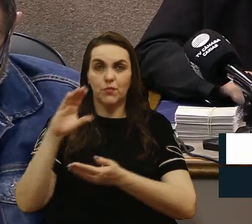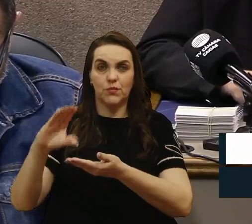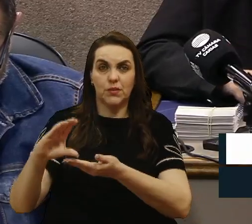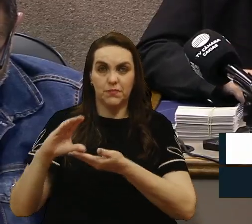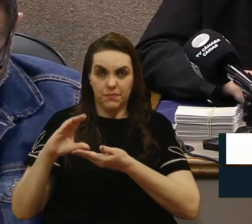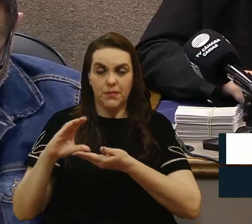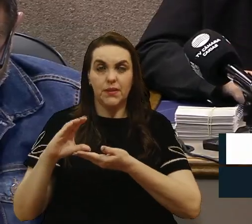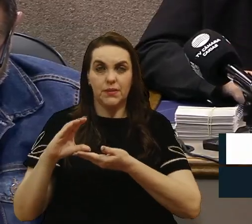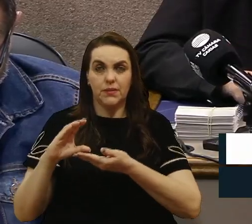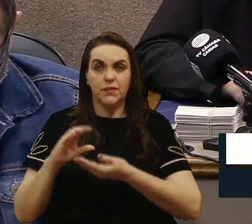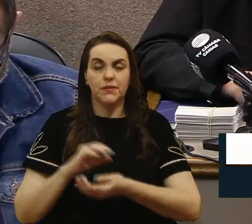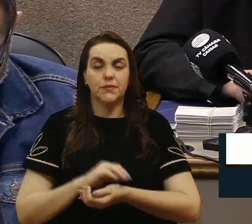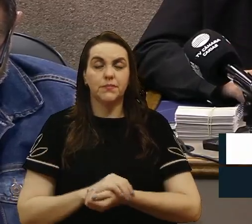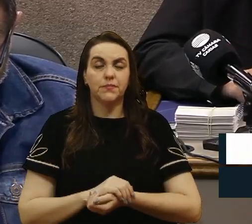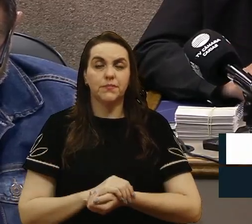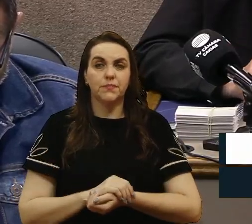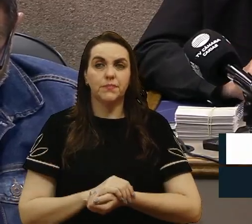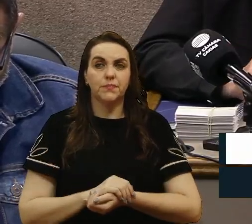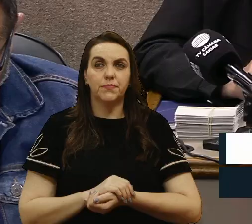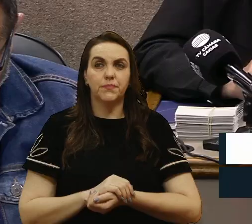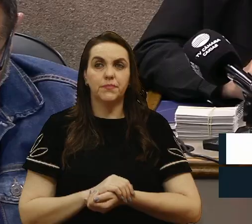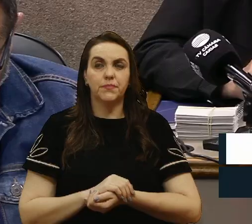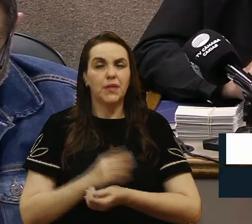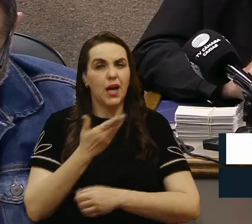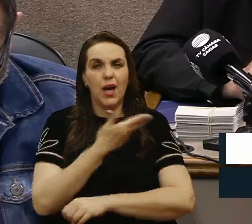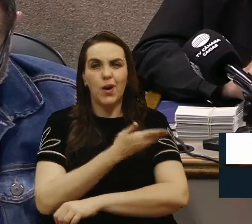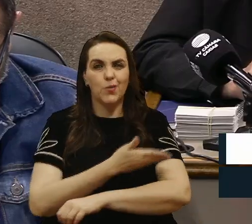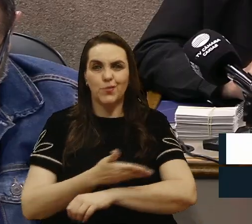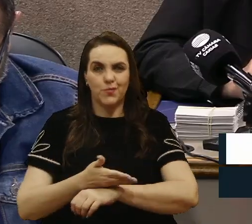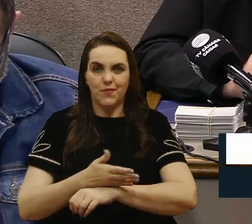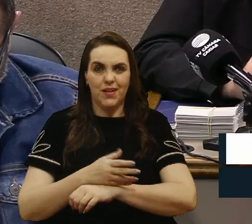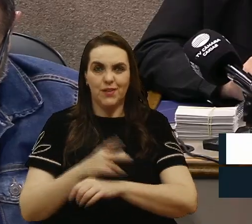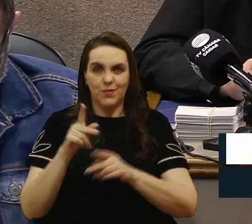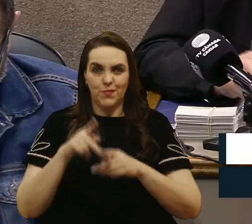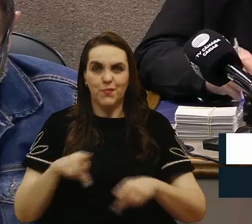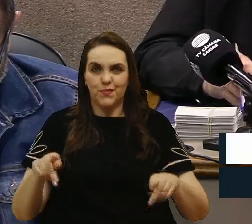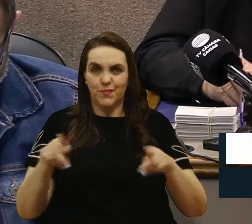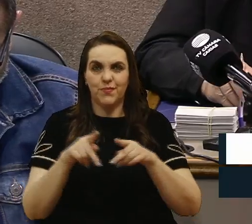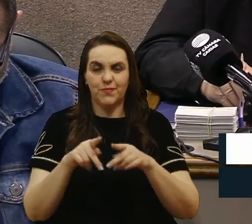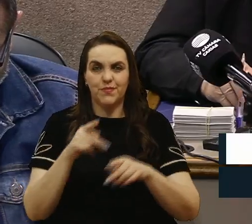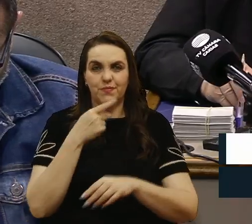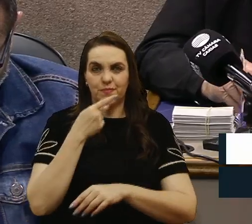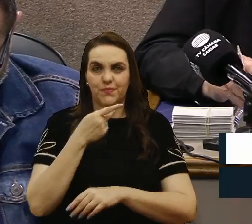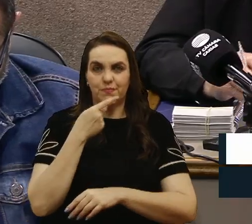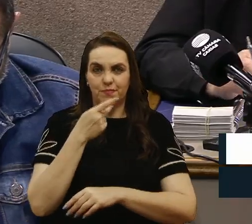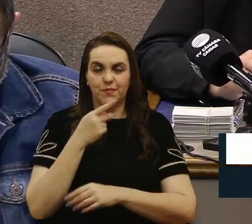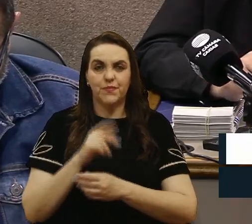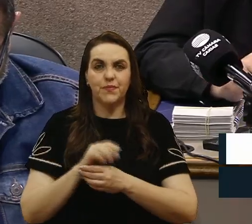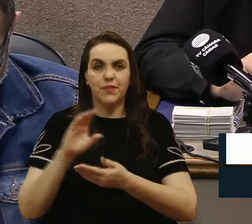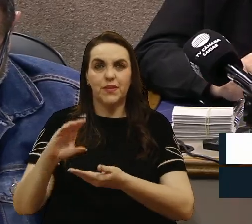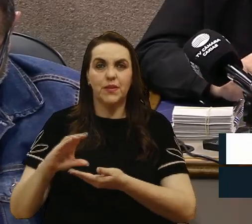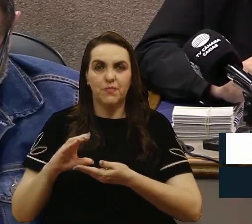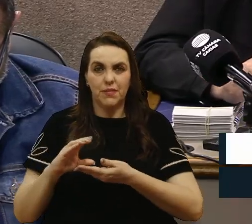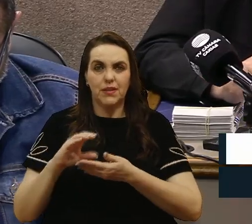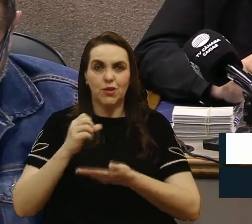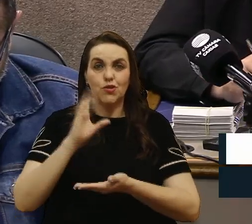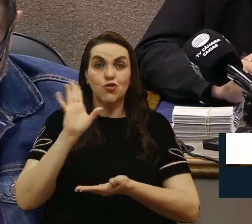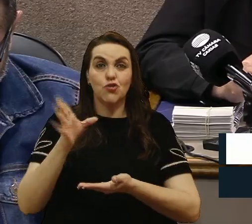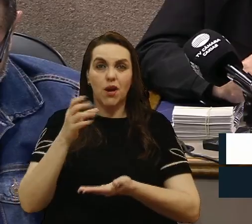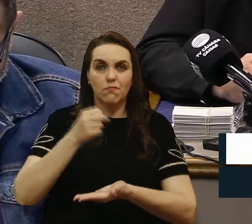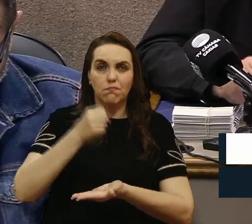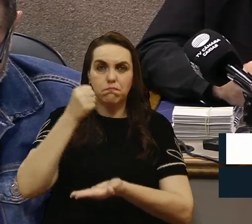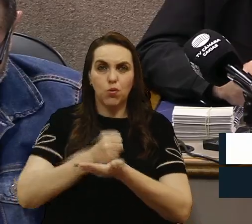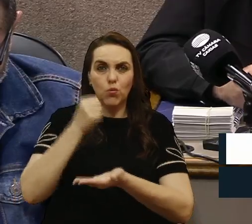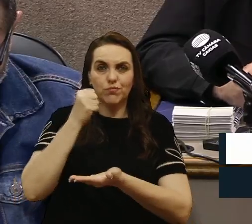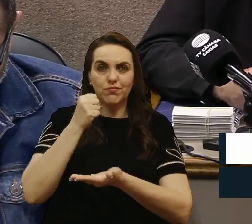emendas, que no costume do dito popular que nós falamos aqui, vereadora Sandra, que é aquela emenda carimbada. É